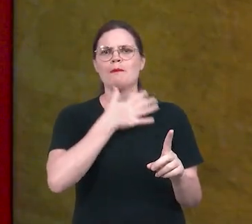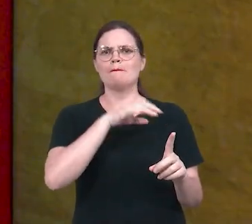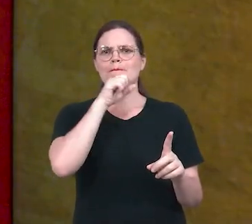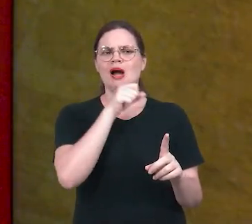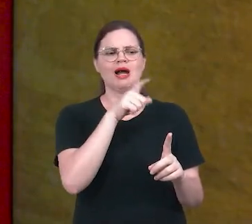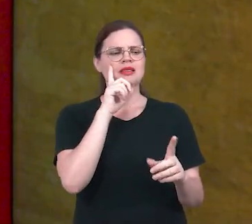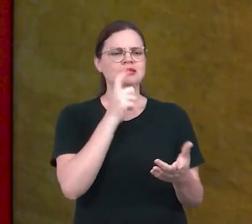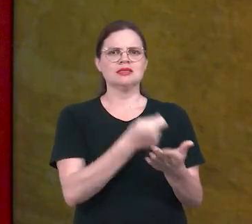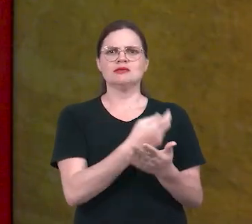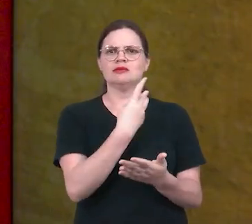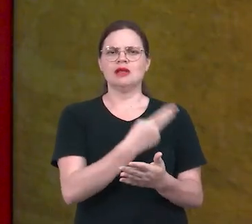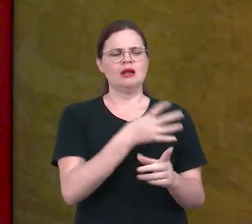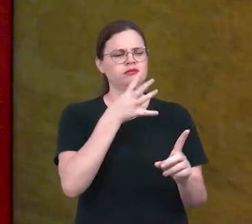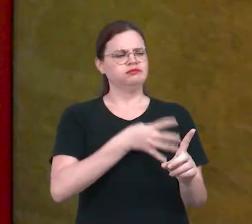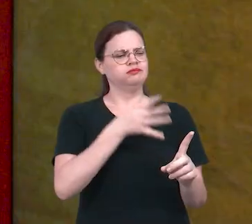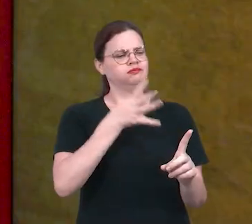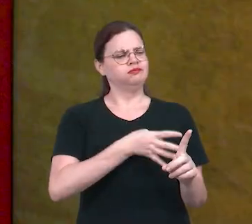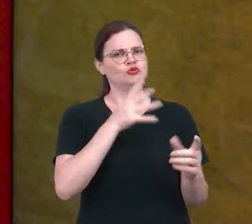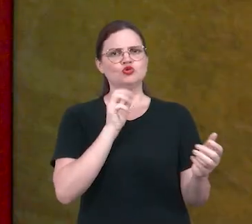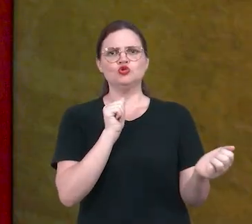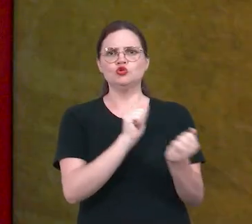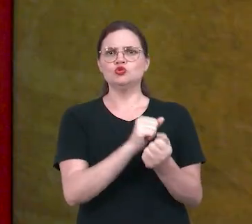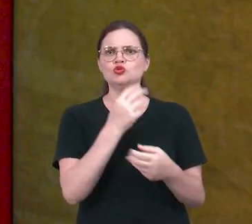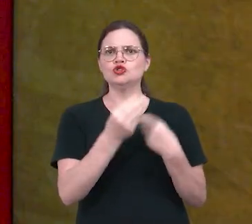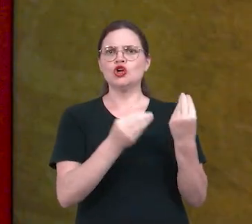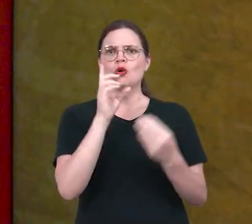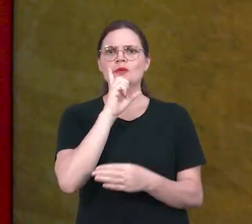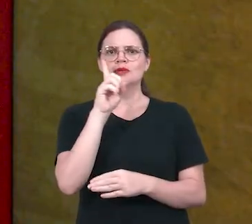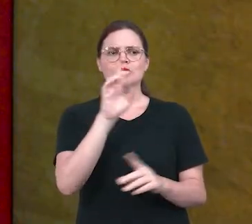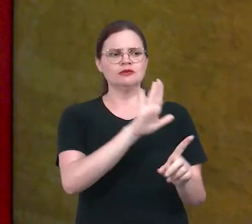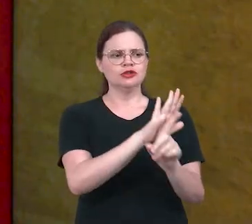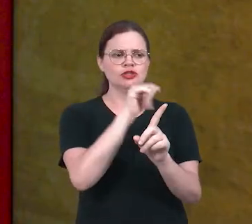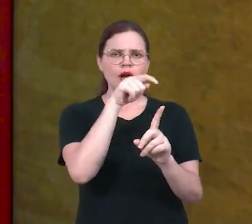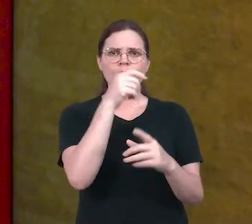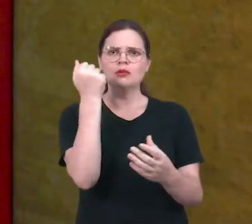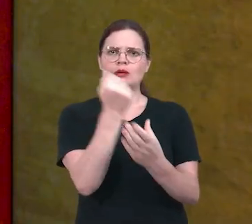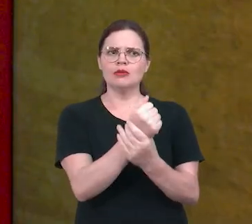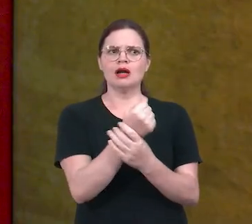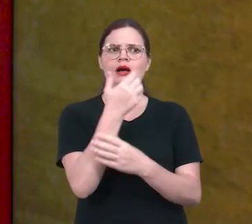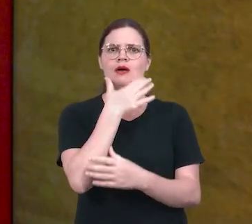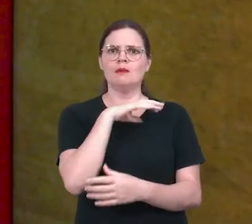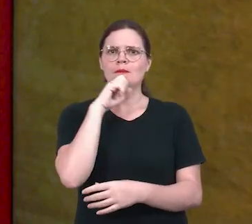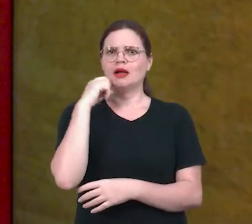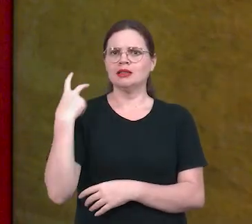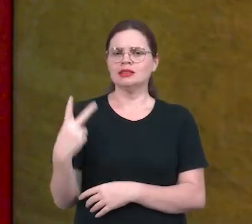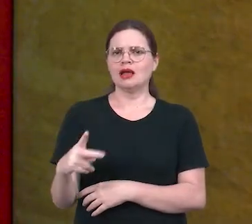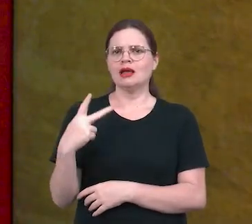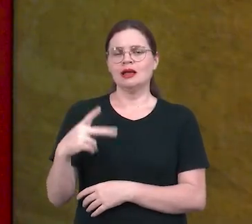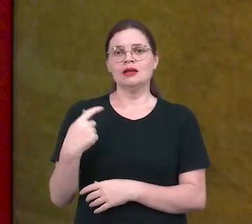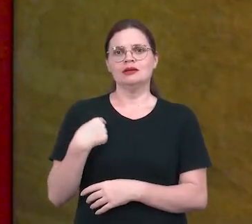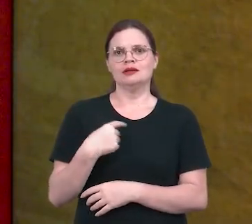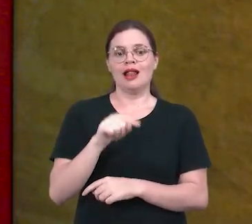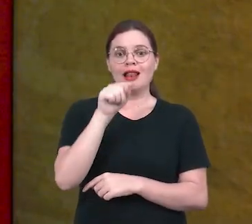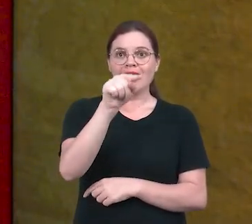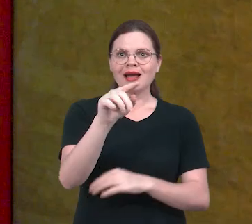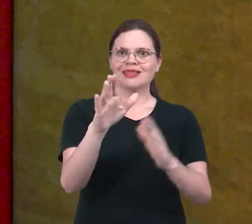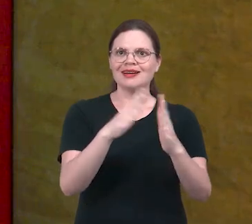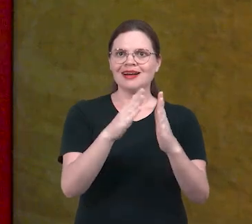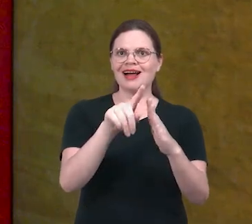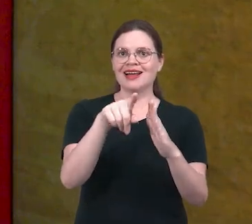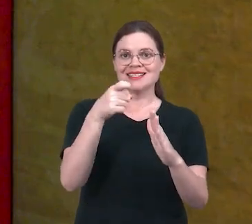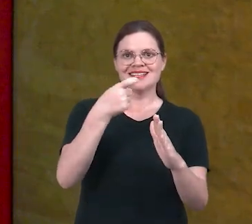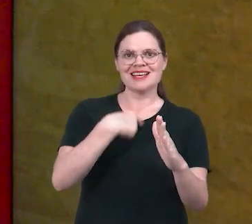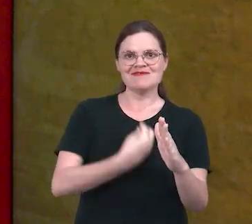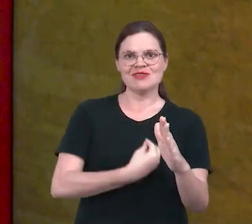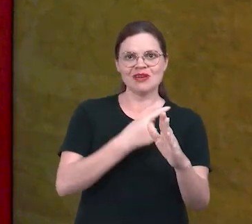dele, por certo, ele tomou consciência de como Deus chamou Abraão lá da sua parentela, Toda